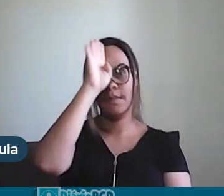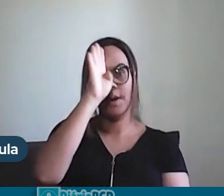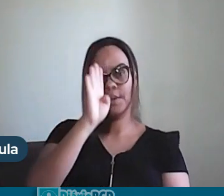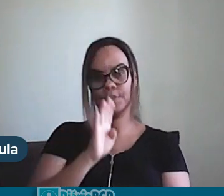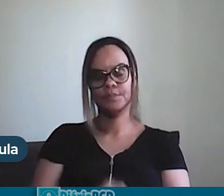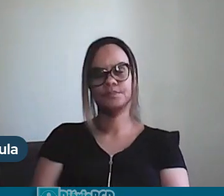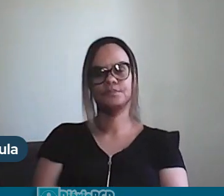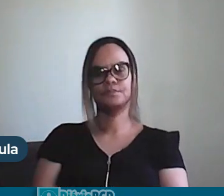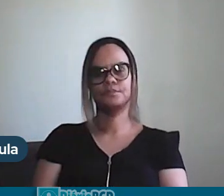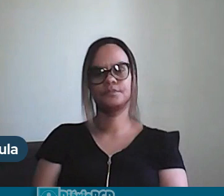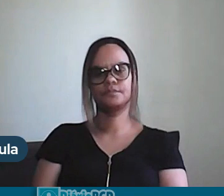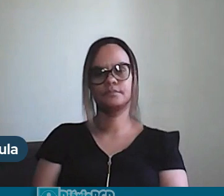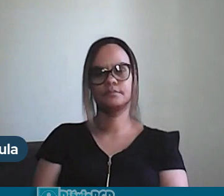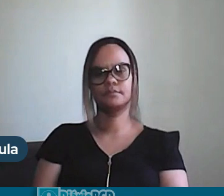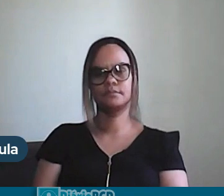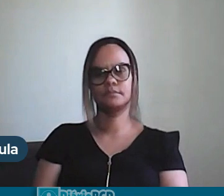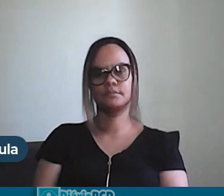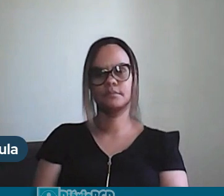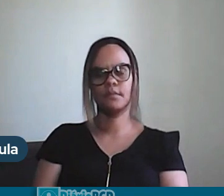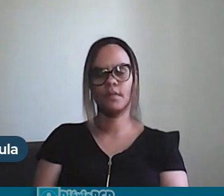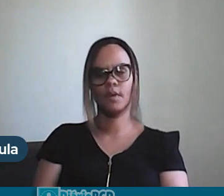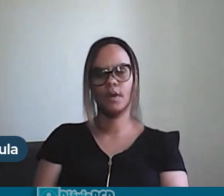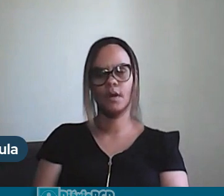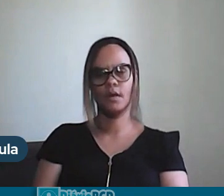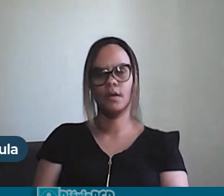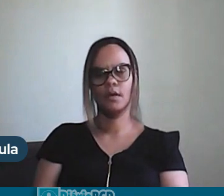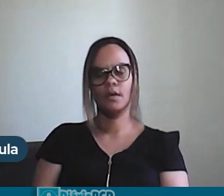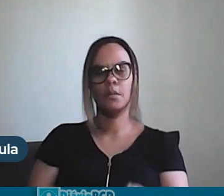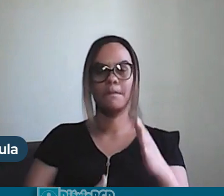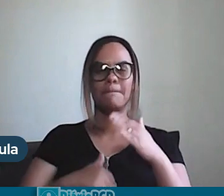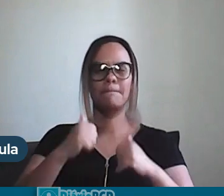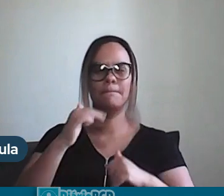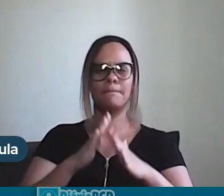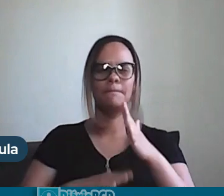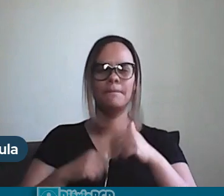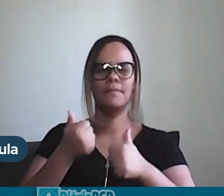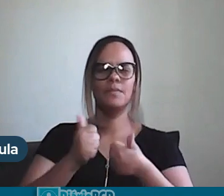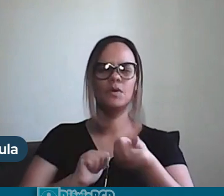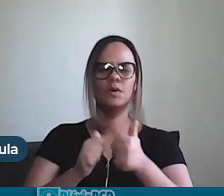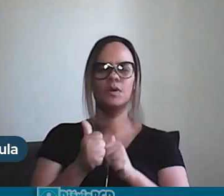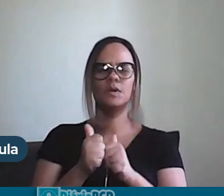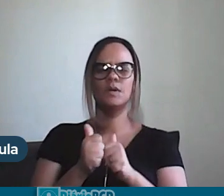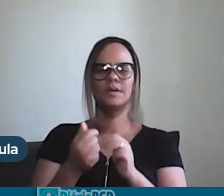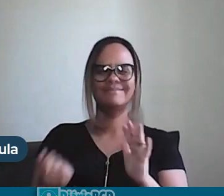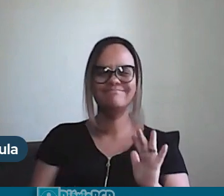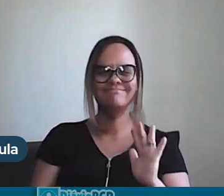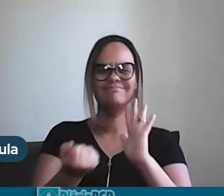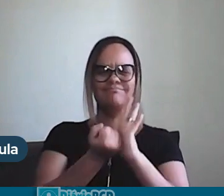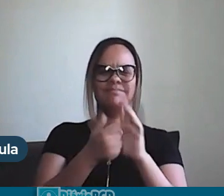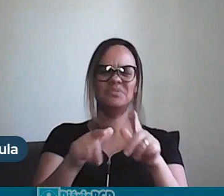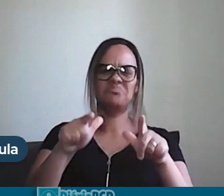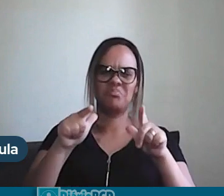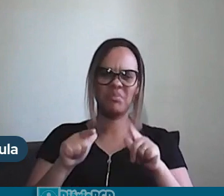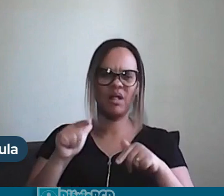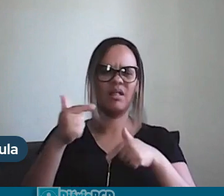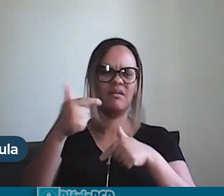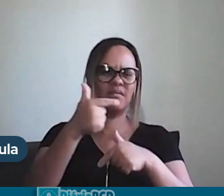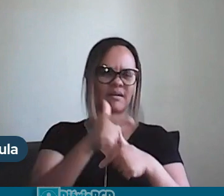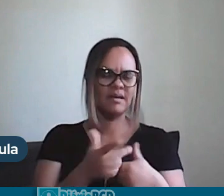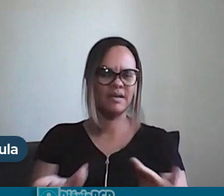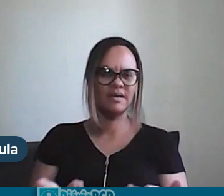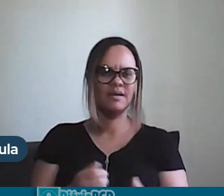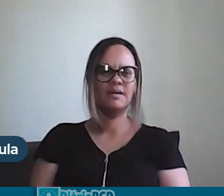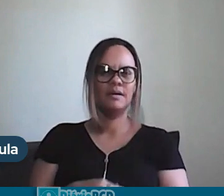Paulo. A colocação em prática desta avaliação sem uma certificação não é